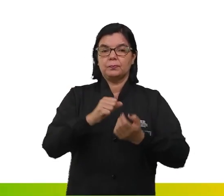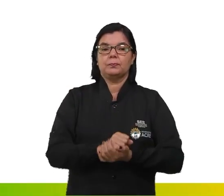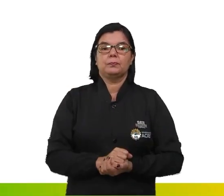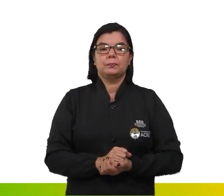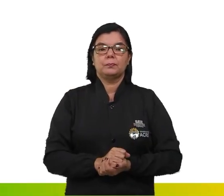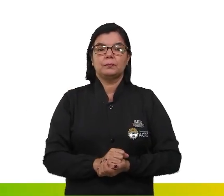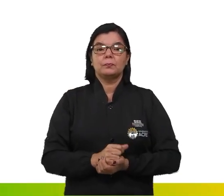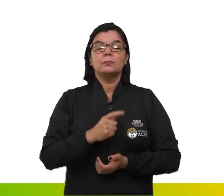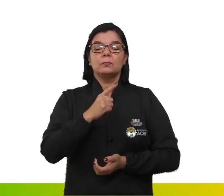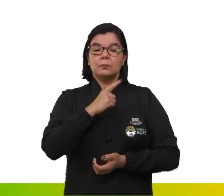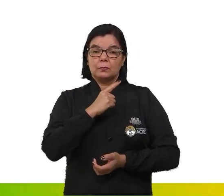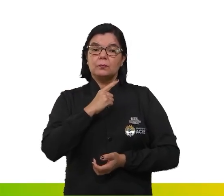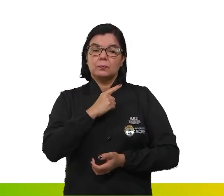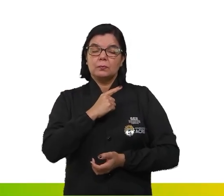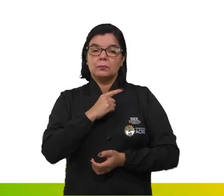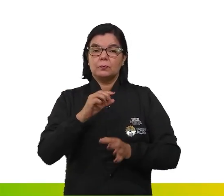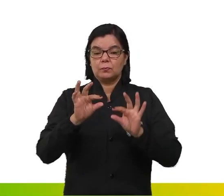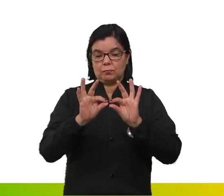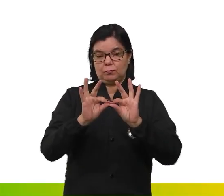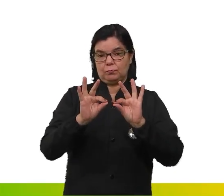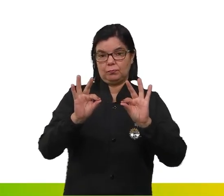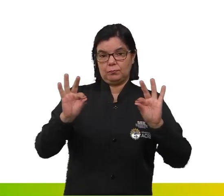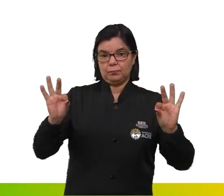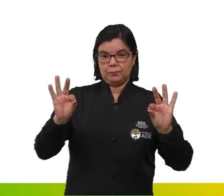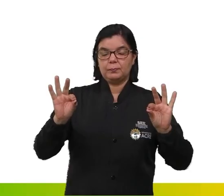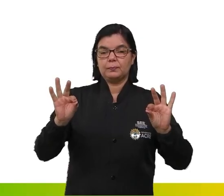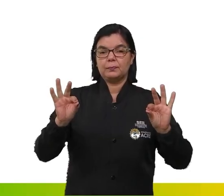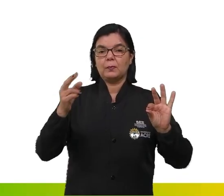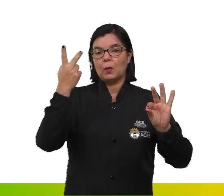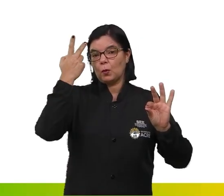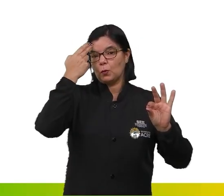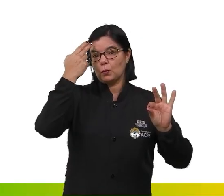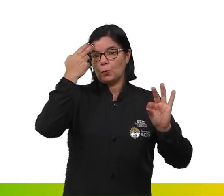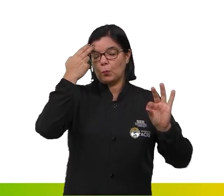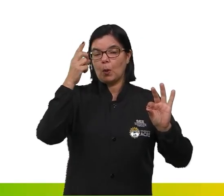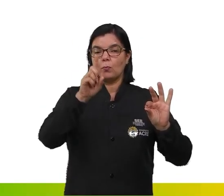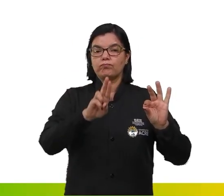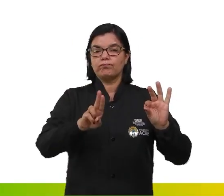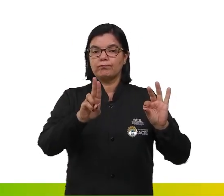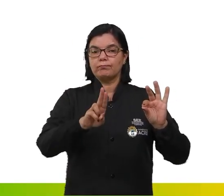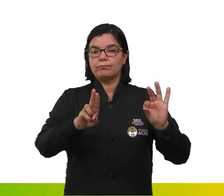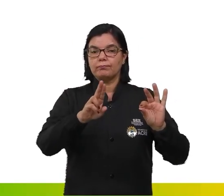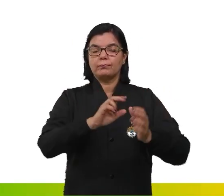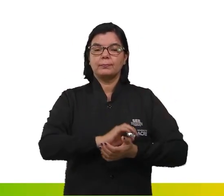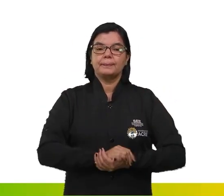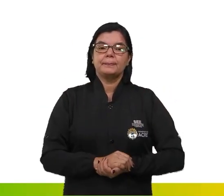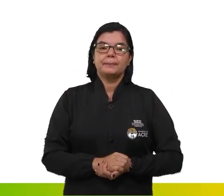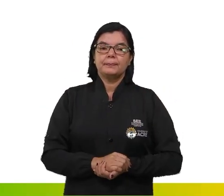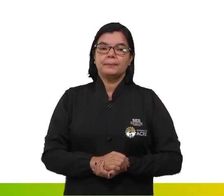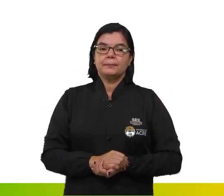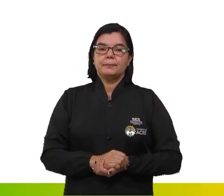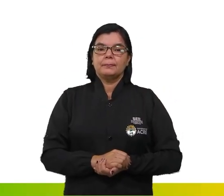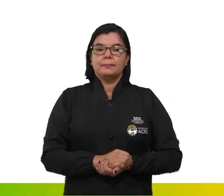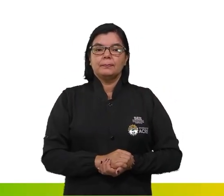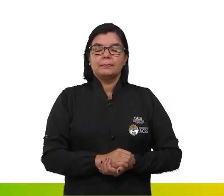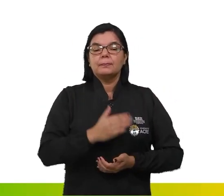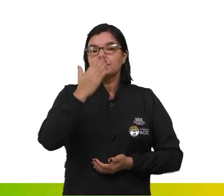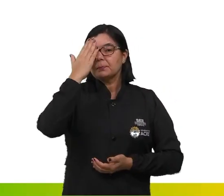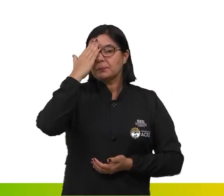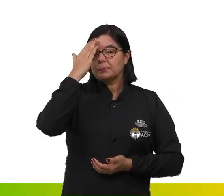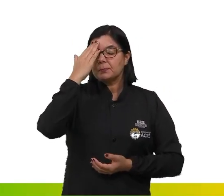temos uma fita métrica que é a unidade de comprimento padrão do nosso dia a dia. Pois bem, vamos